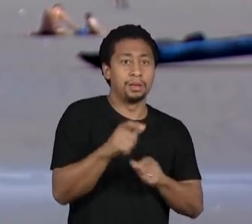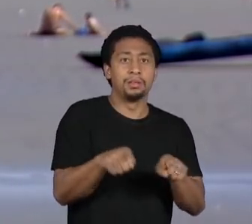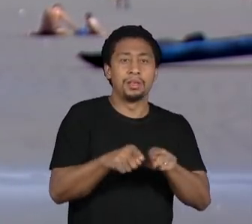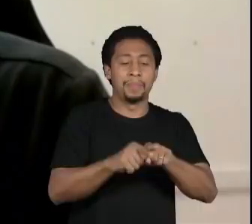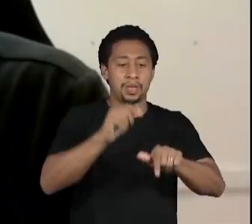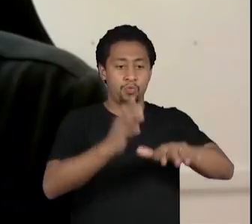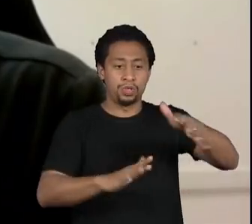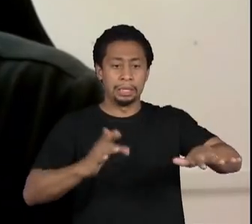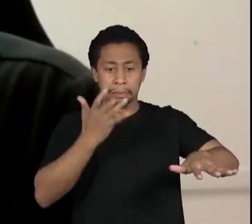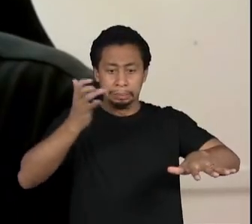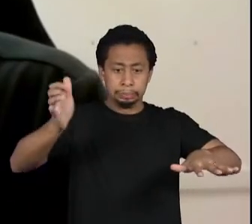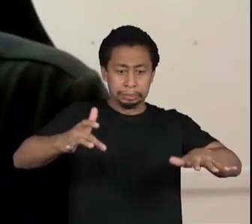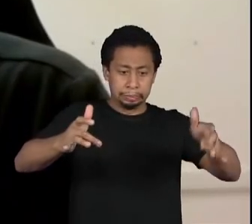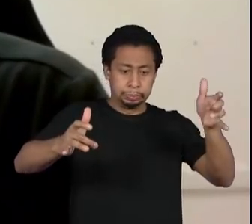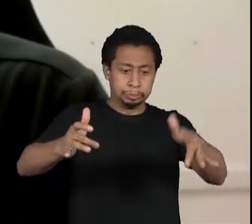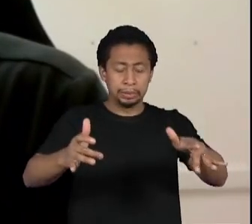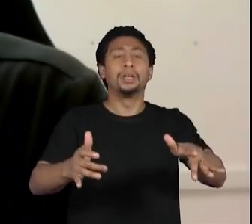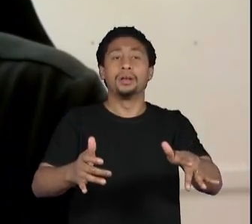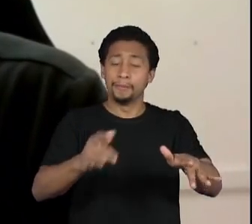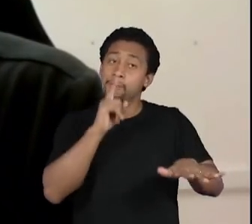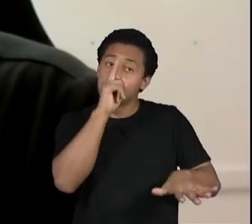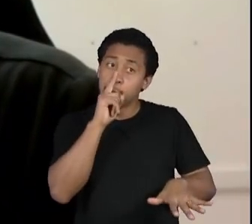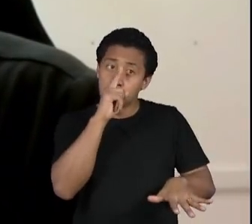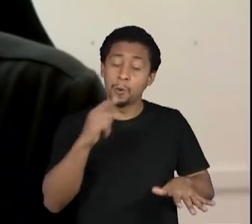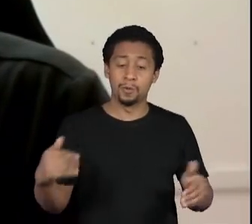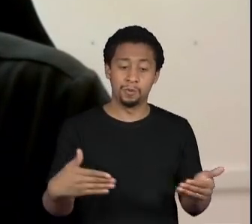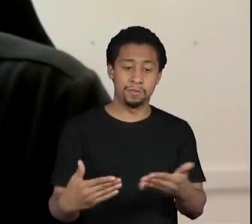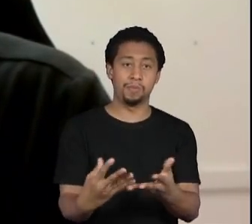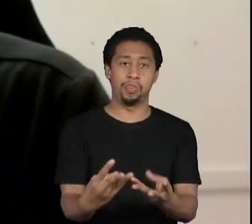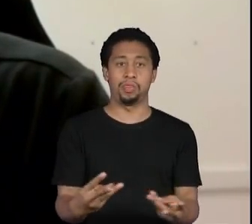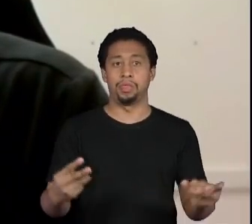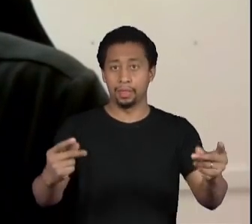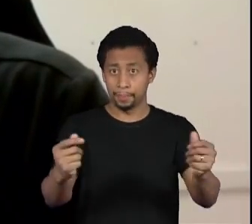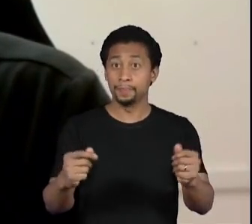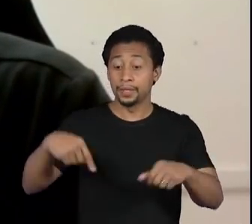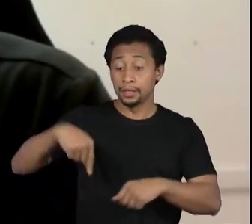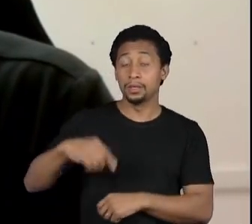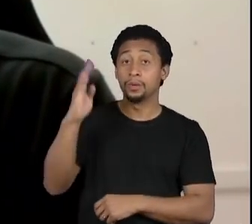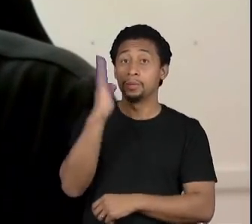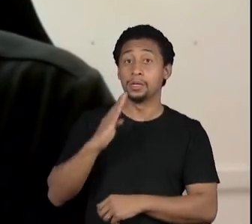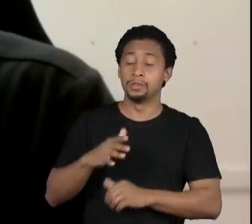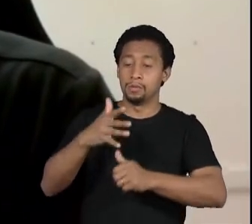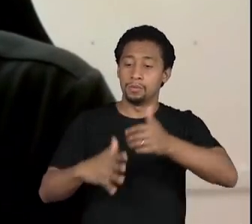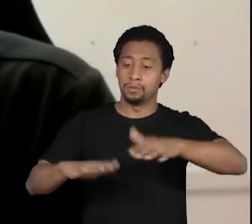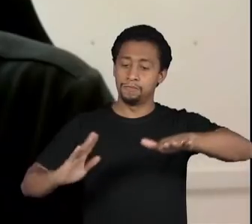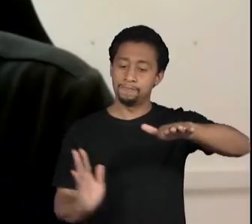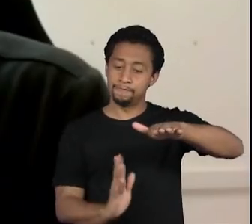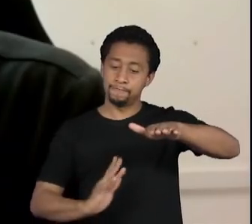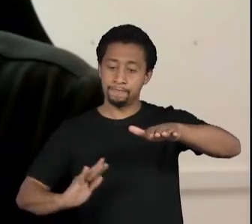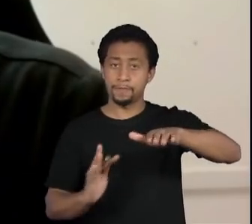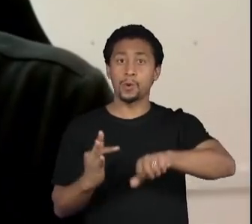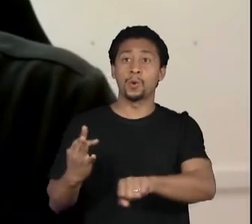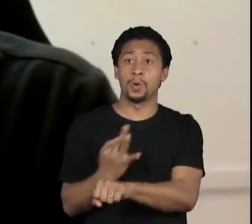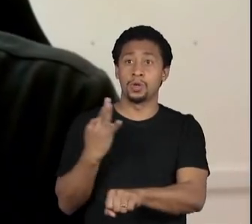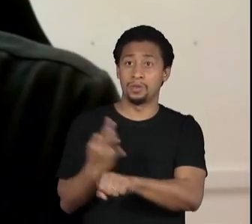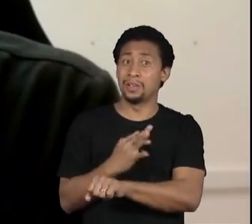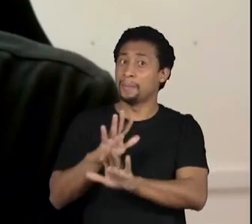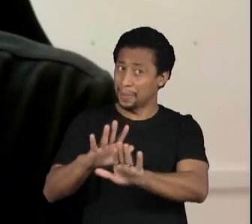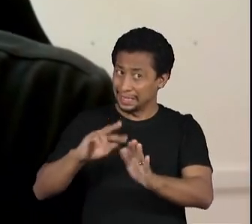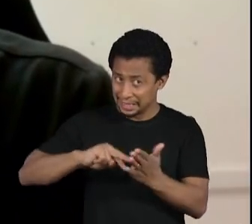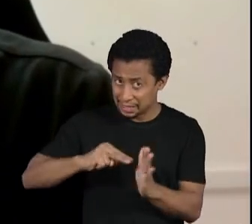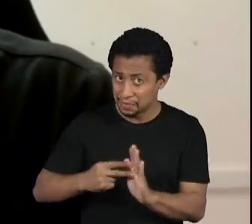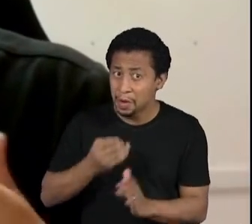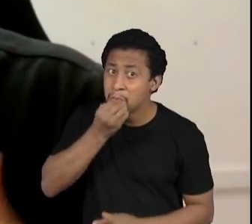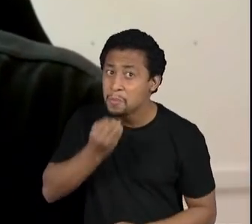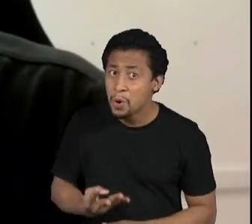em risco. É importante ressaltar que o fato das nossas espécies se manifestarem mais tolerantes, essa não é uma